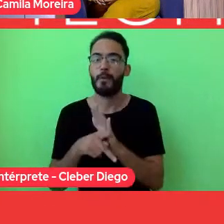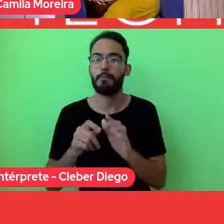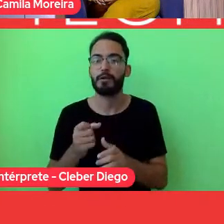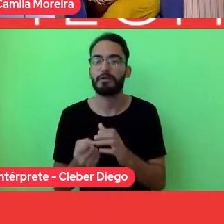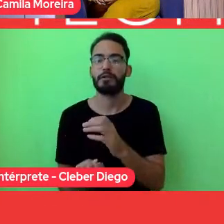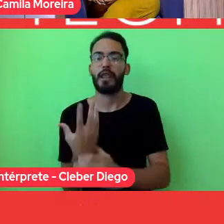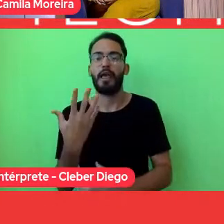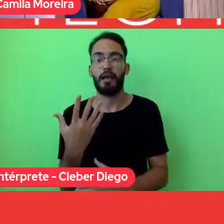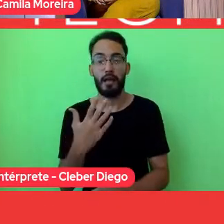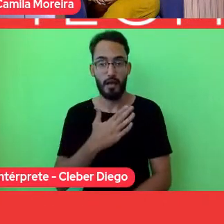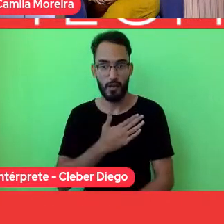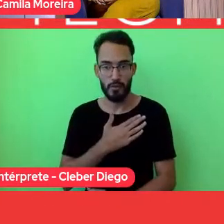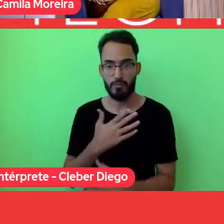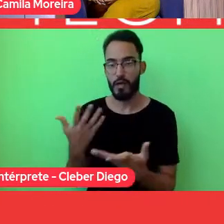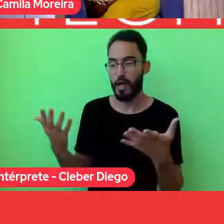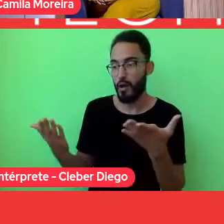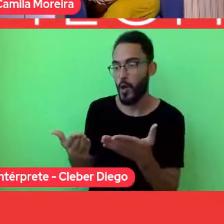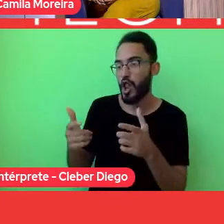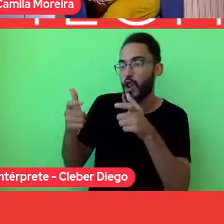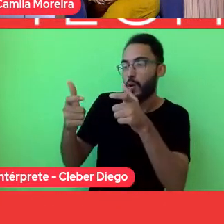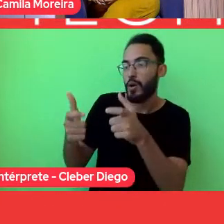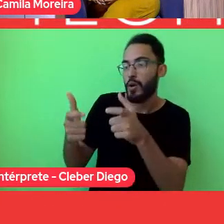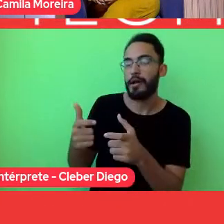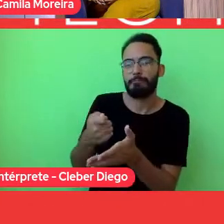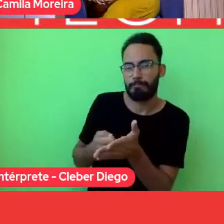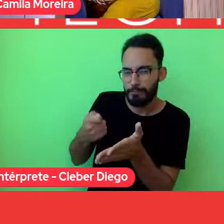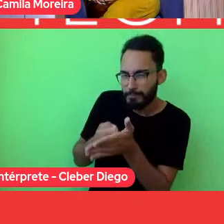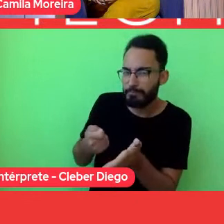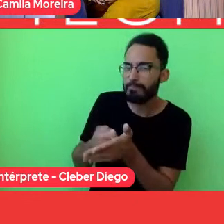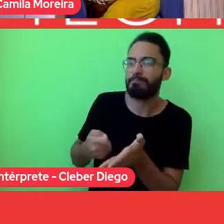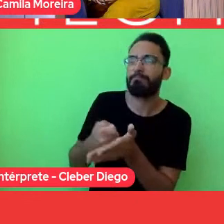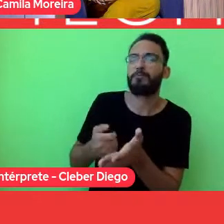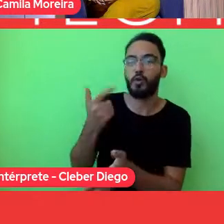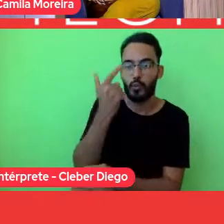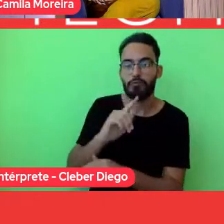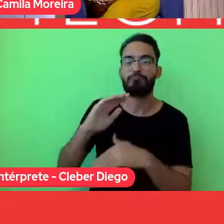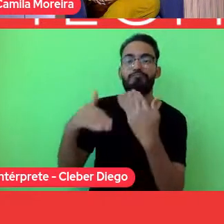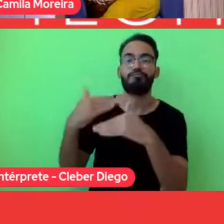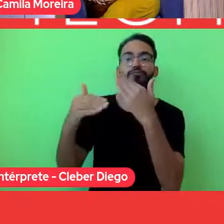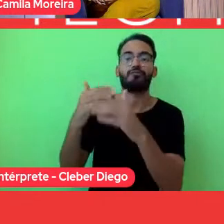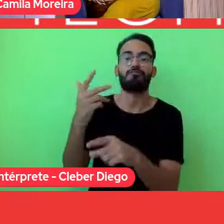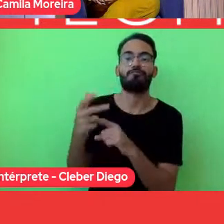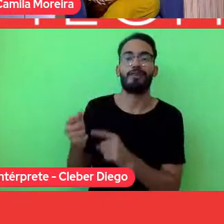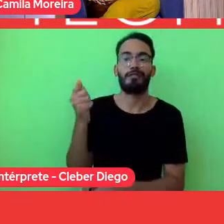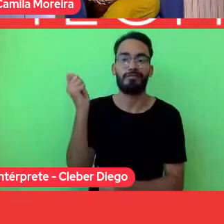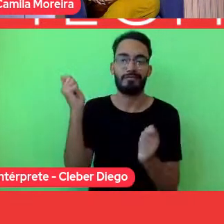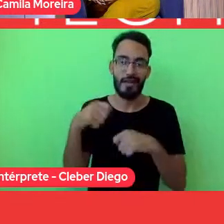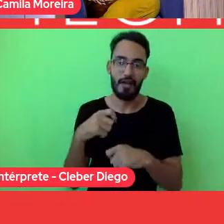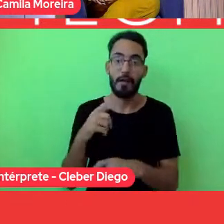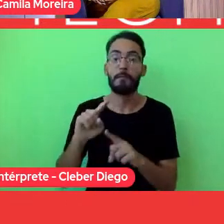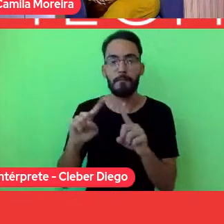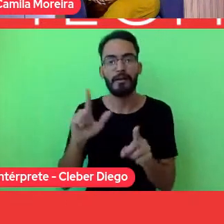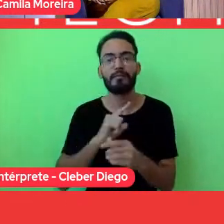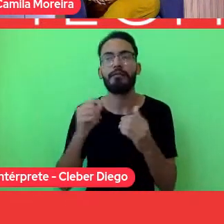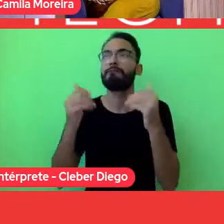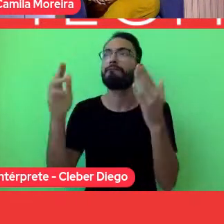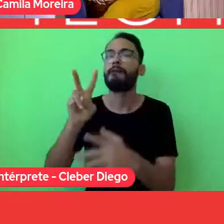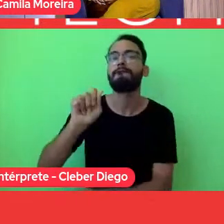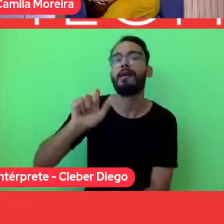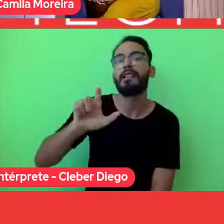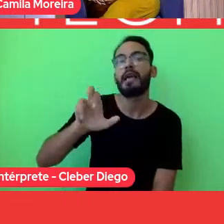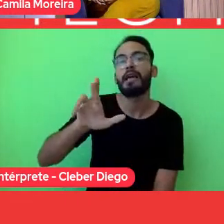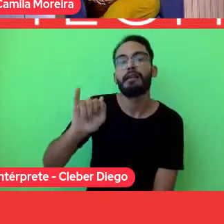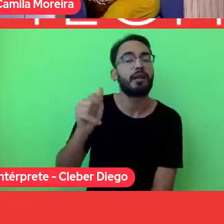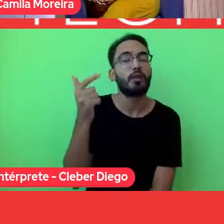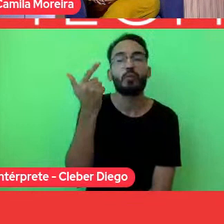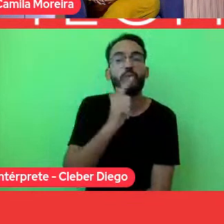lugar de privilégio que eu batalhei muito para conquistar. Mas tem muita Valéria por aí por fora que não tem nem como